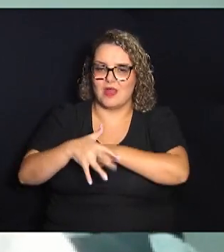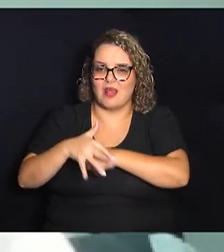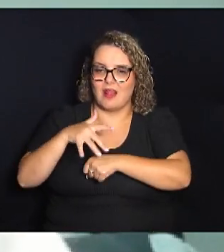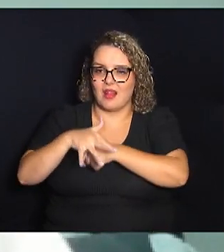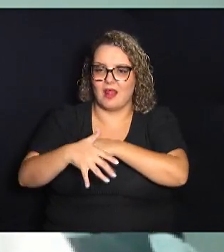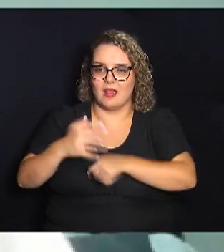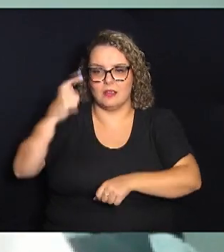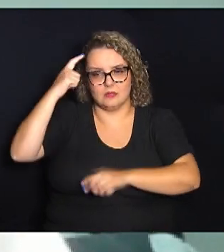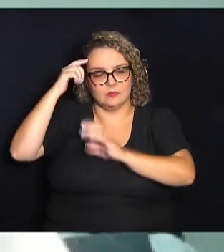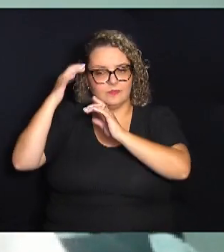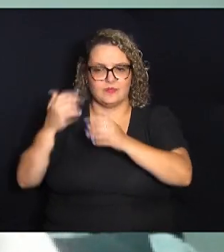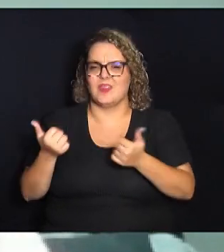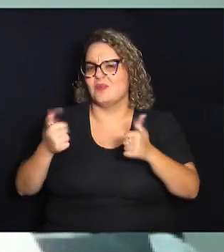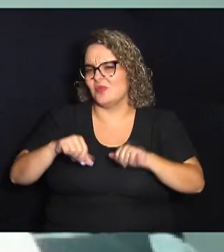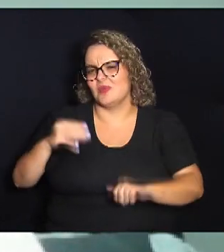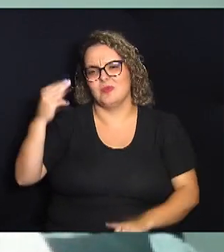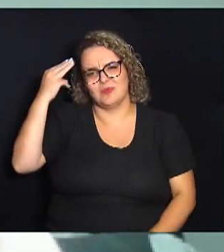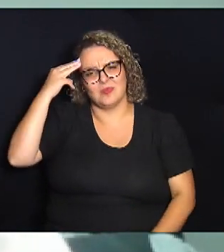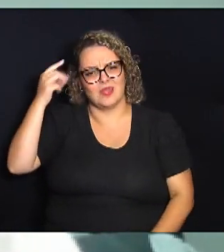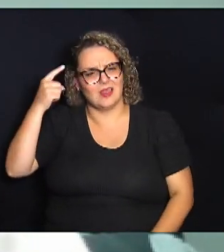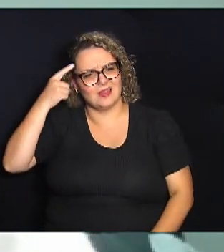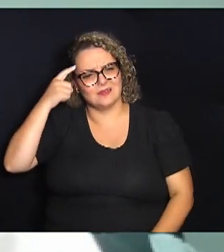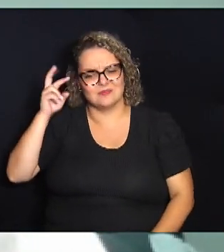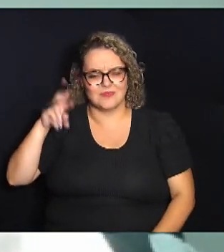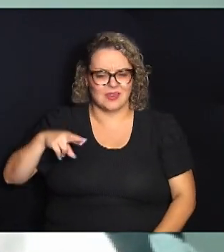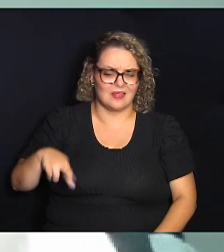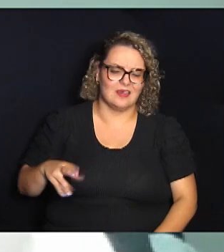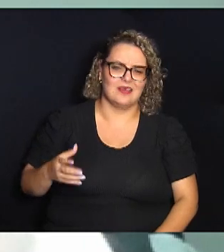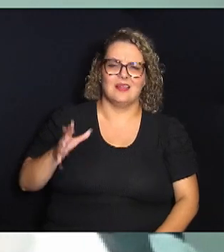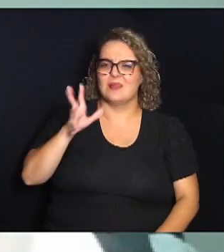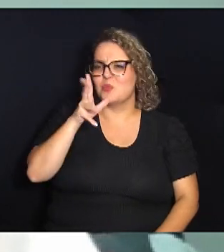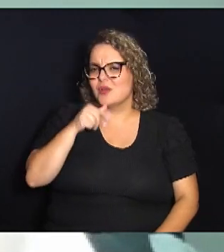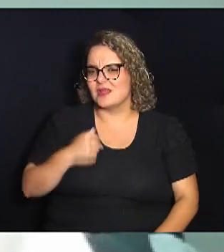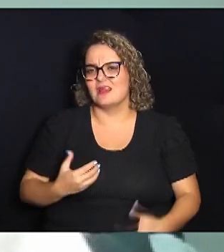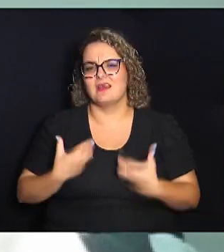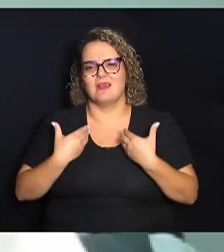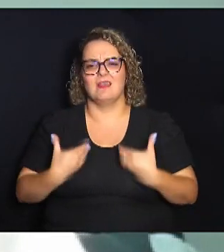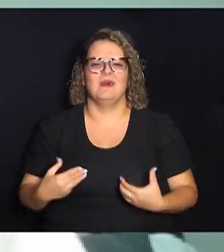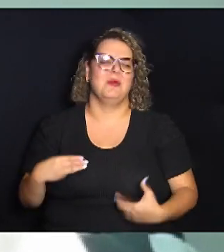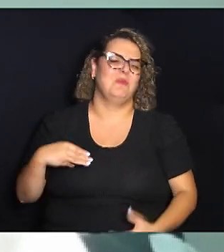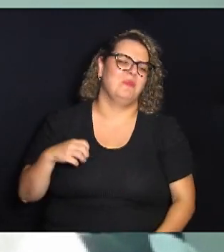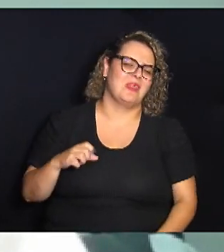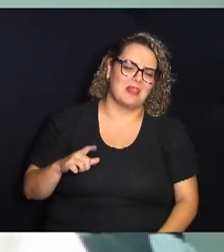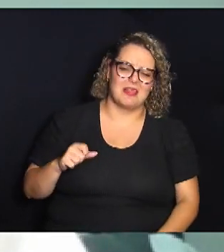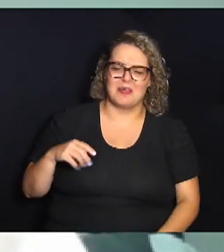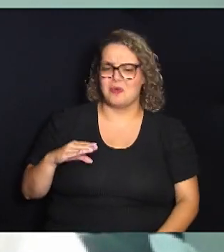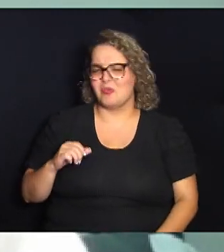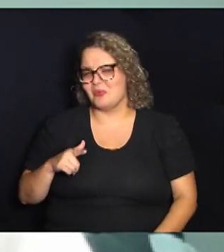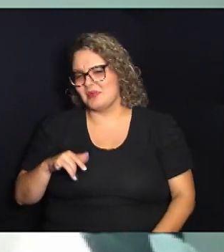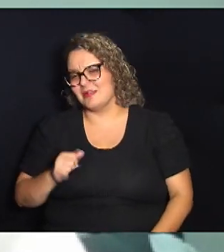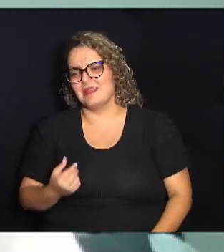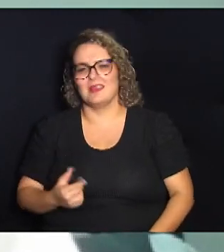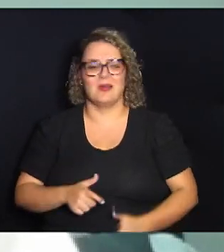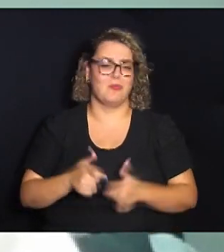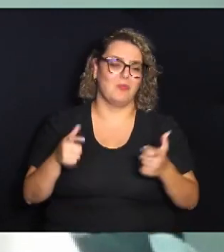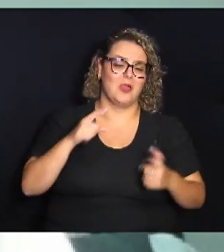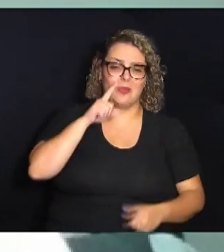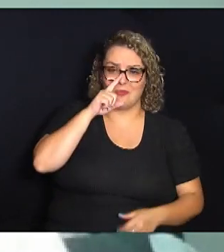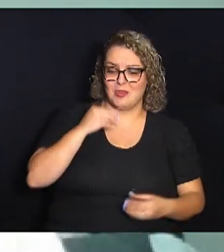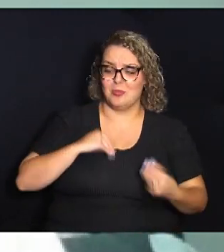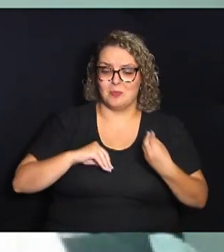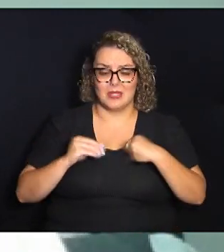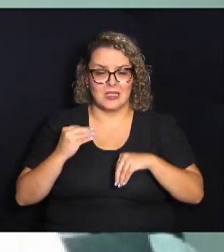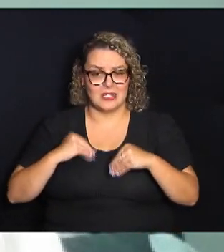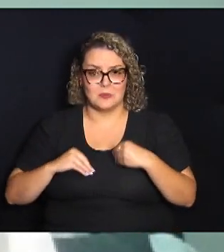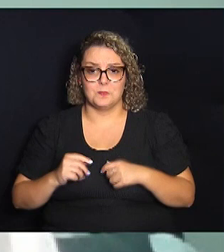vai piorar a memória, raciocínio mais lento, cansaço, melancolia, aumenta risco de depressão,